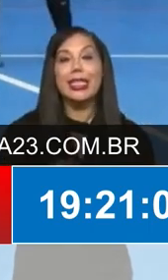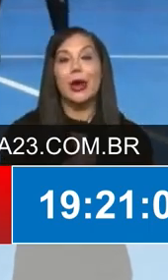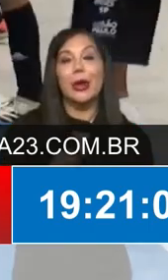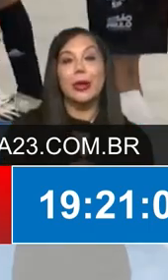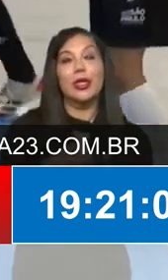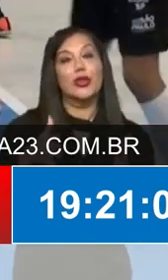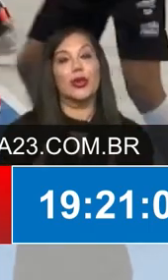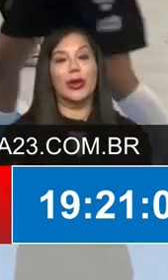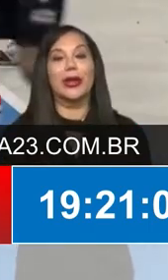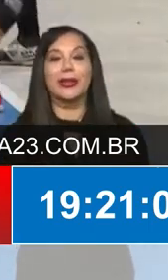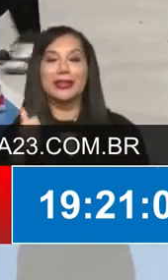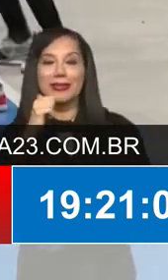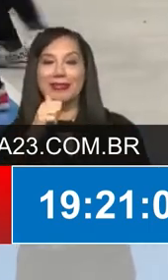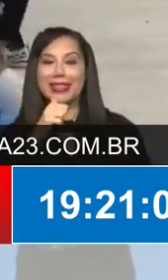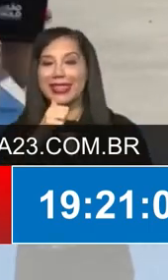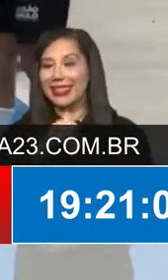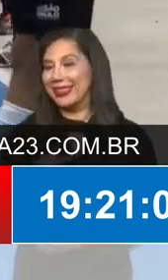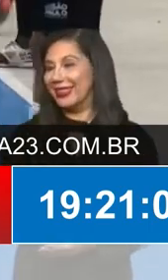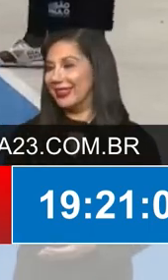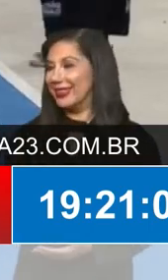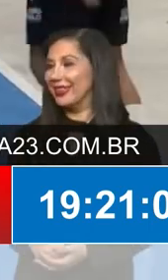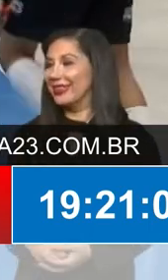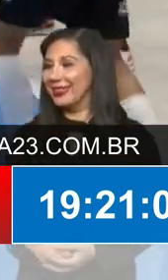com meninas.